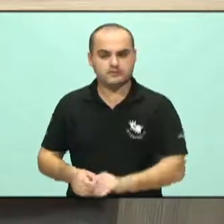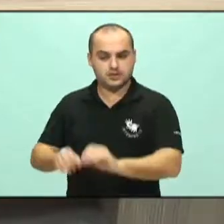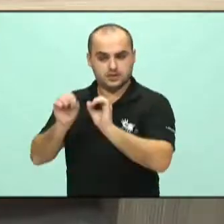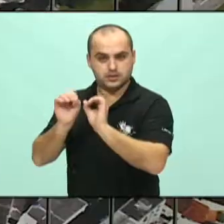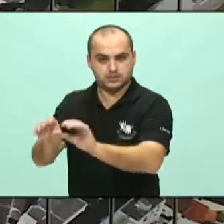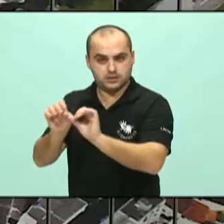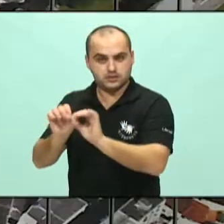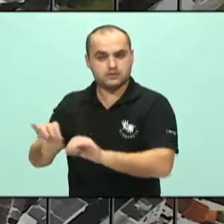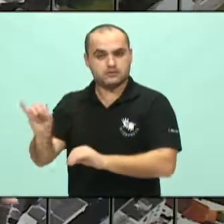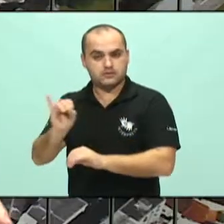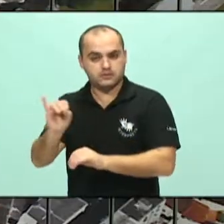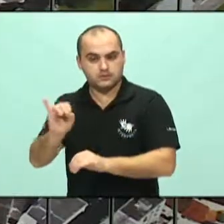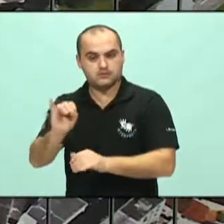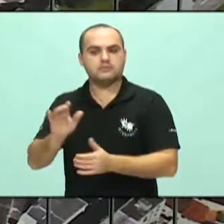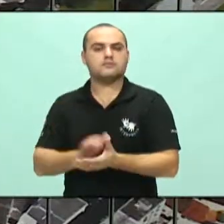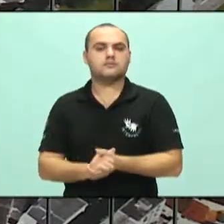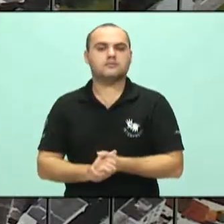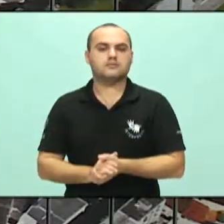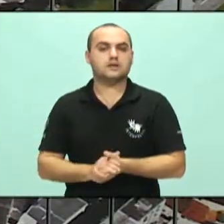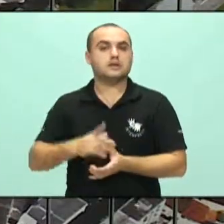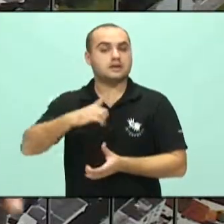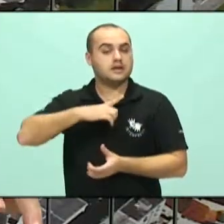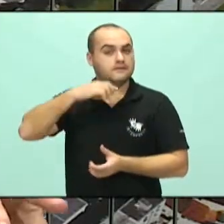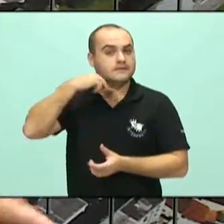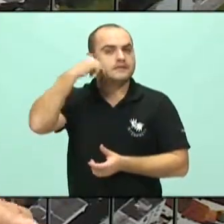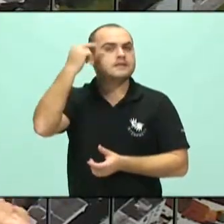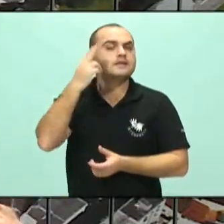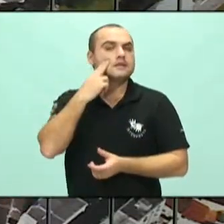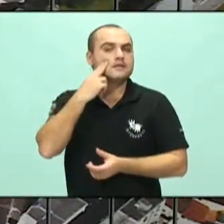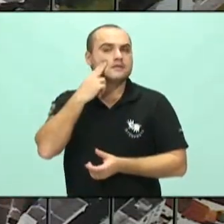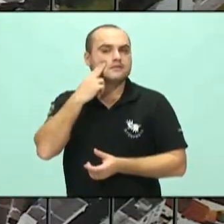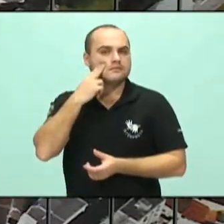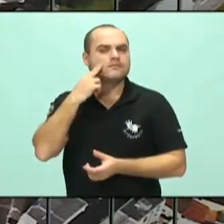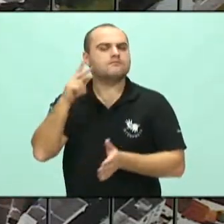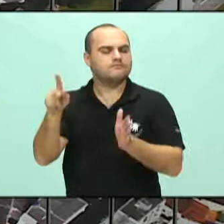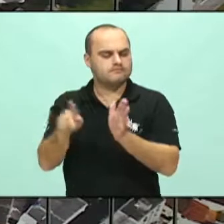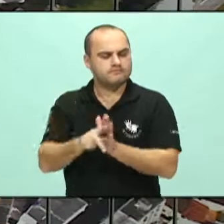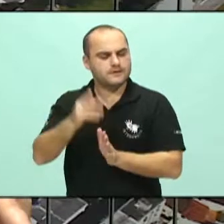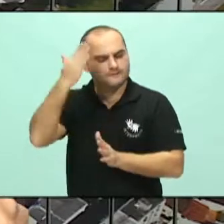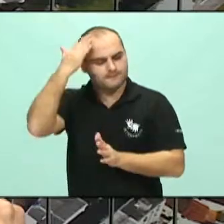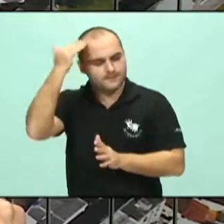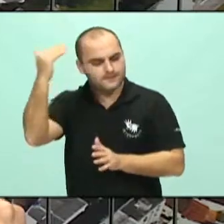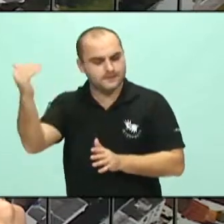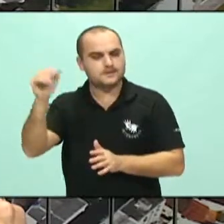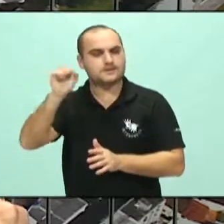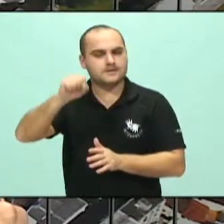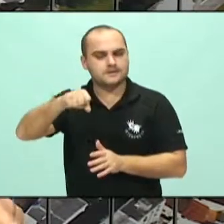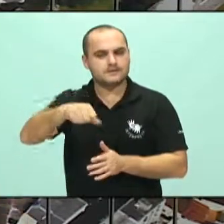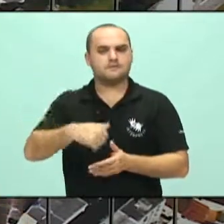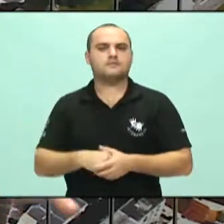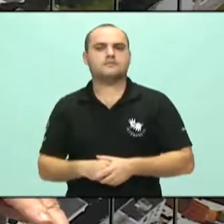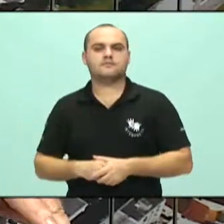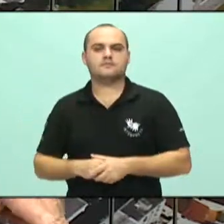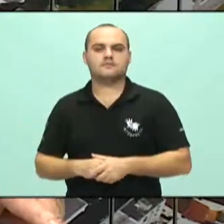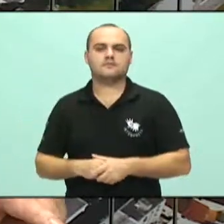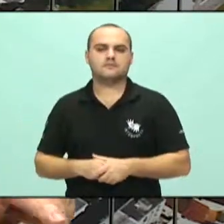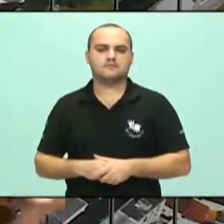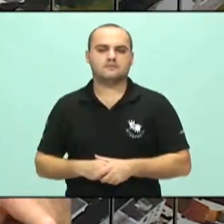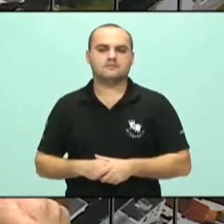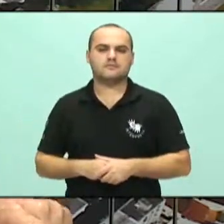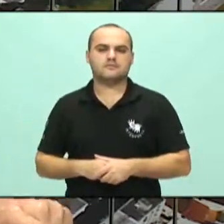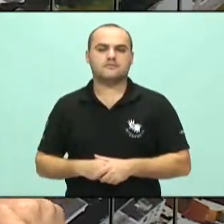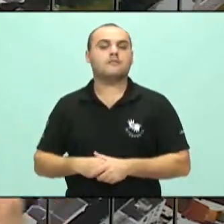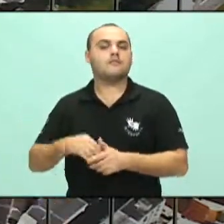de Itajaí. Nós tivemos negros destacados no jornalismo, na educação,